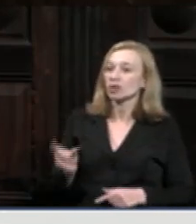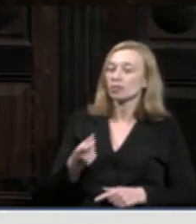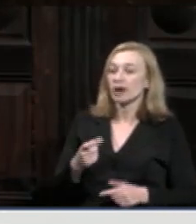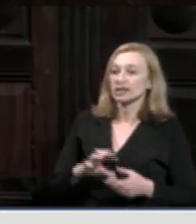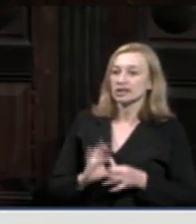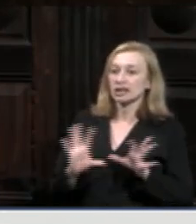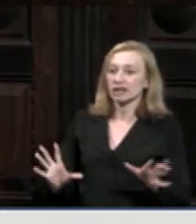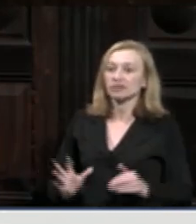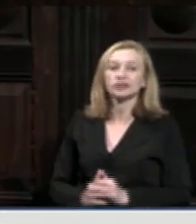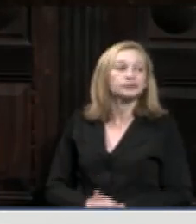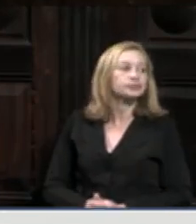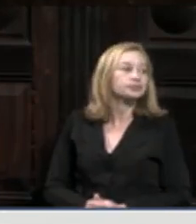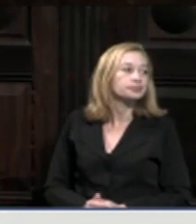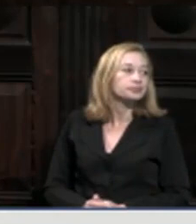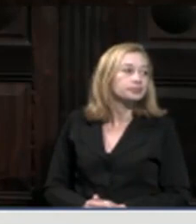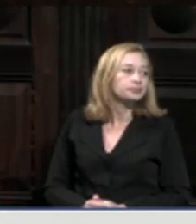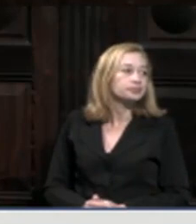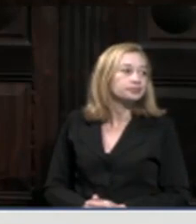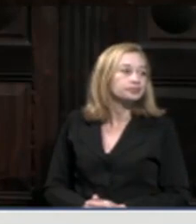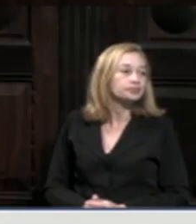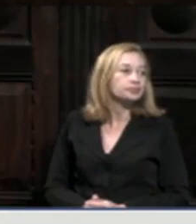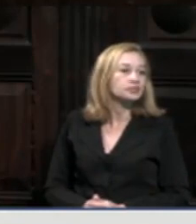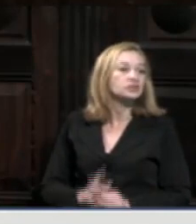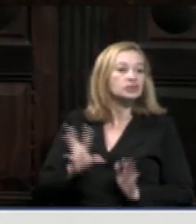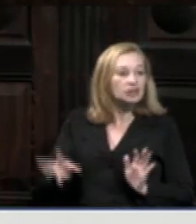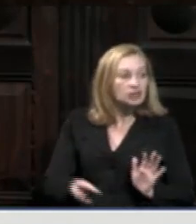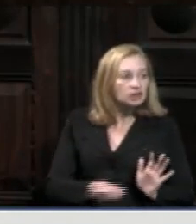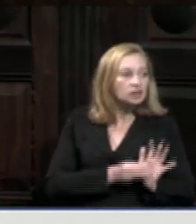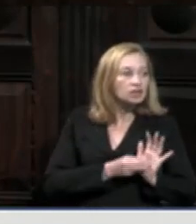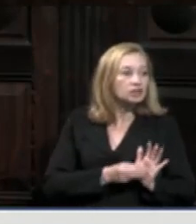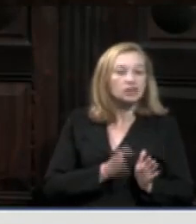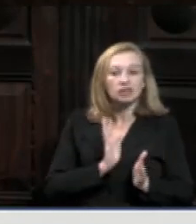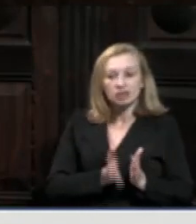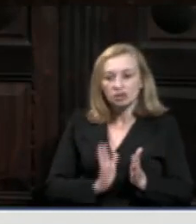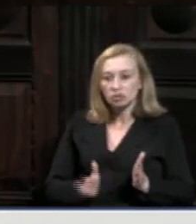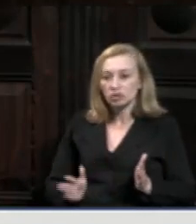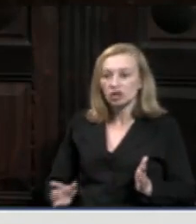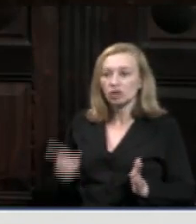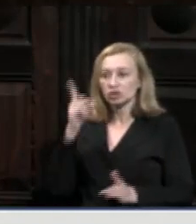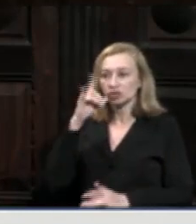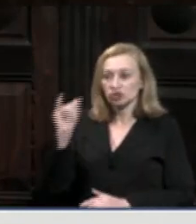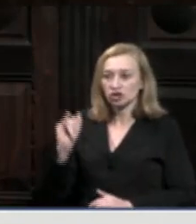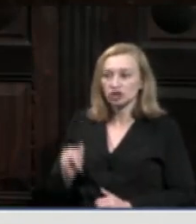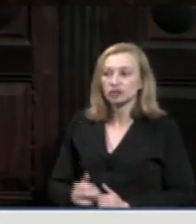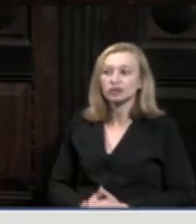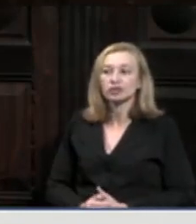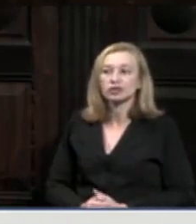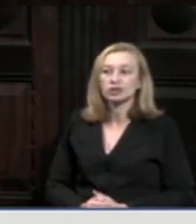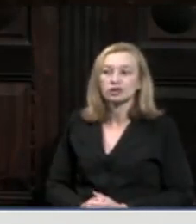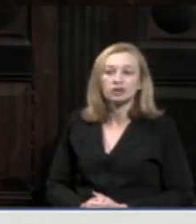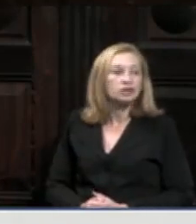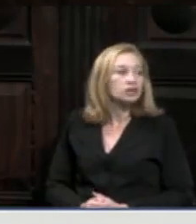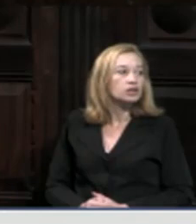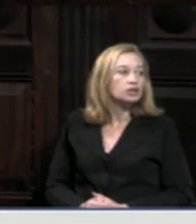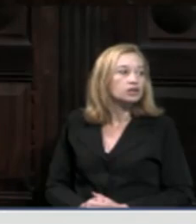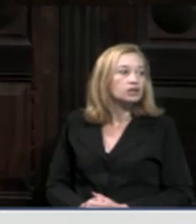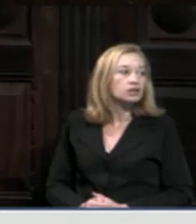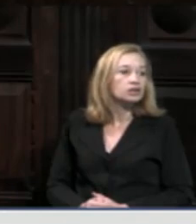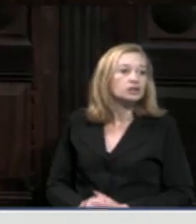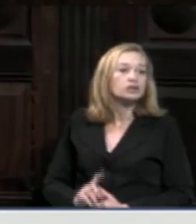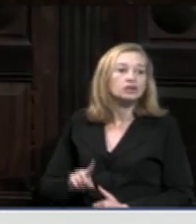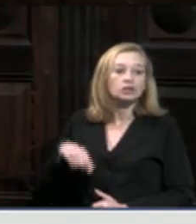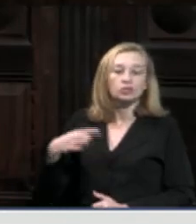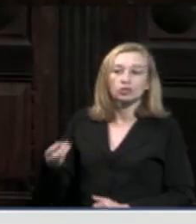matéria que será incluída na ordem do dia para a próxima